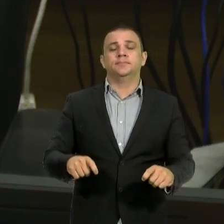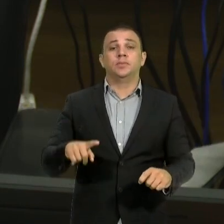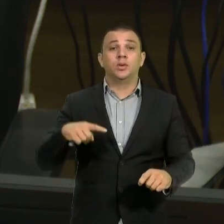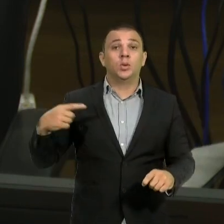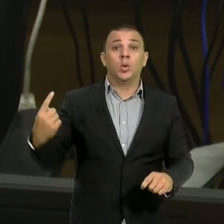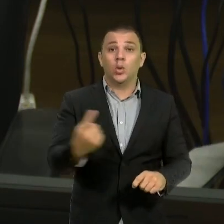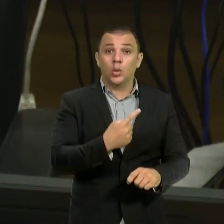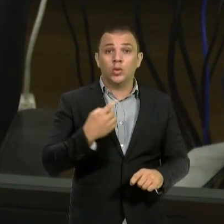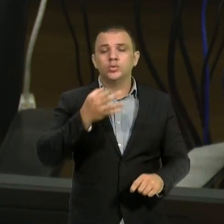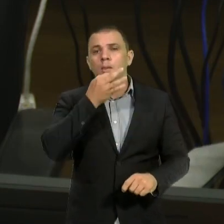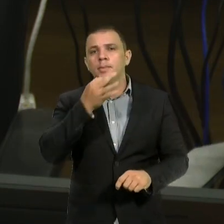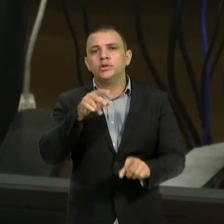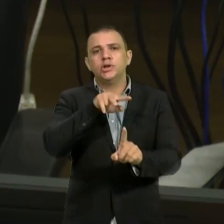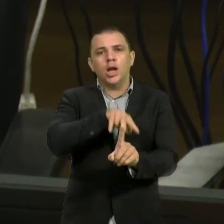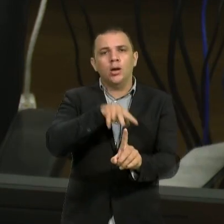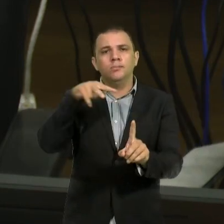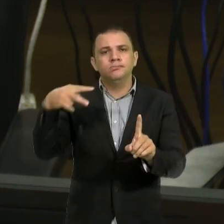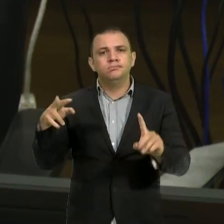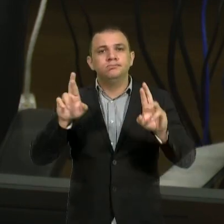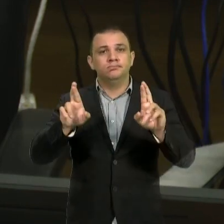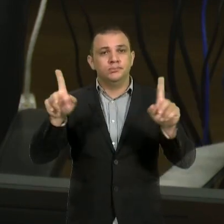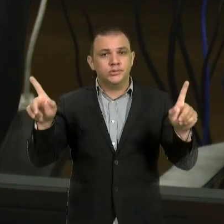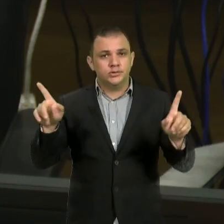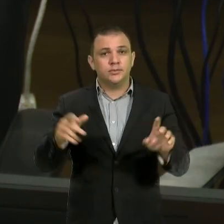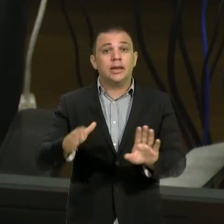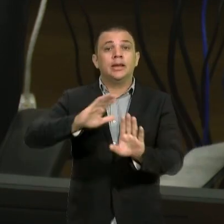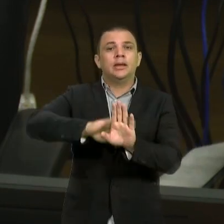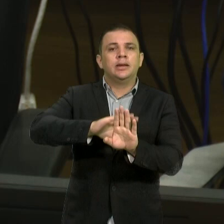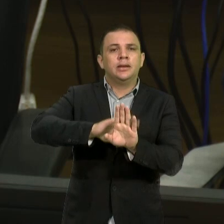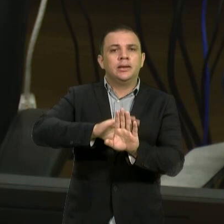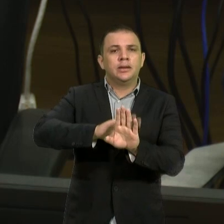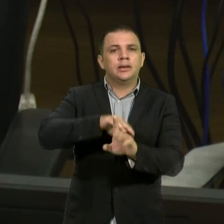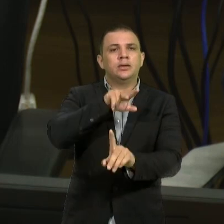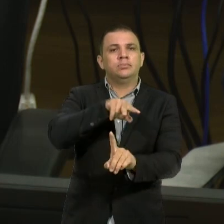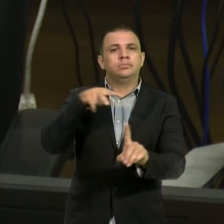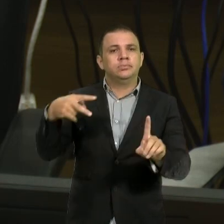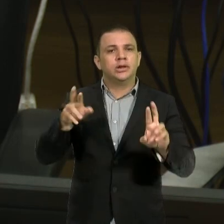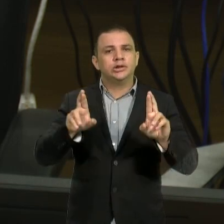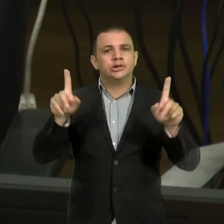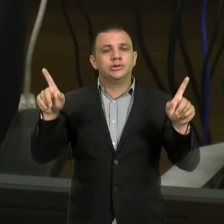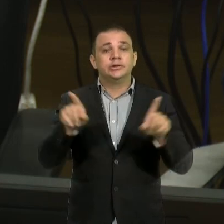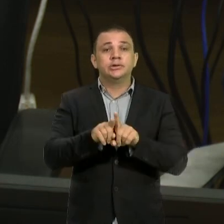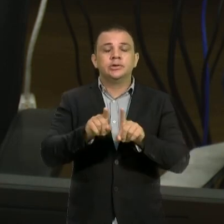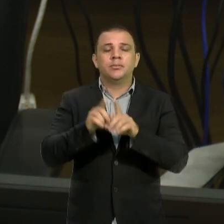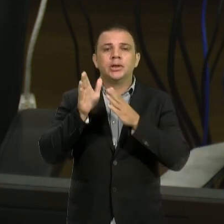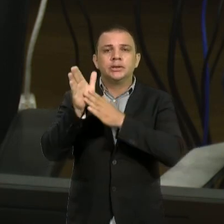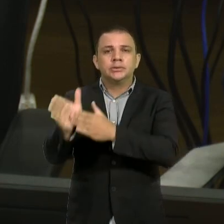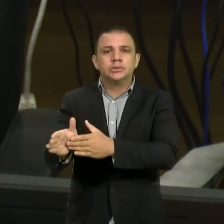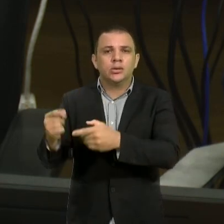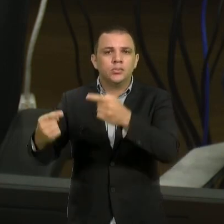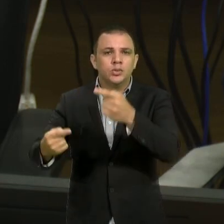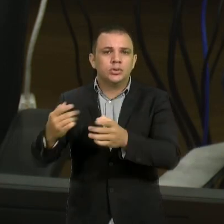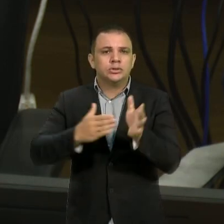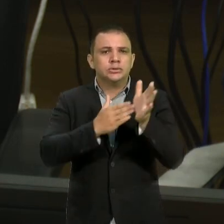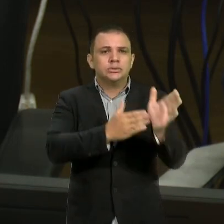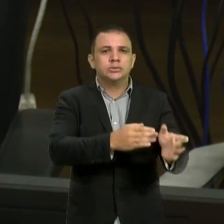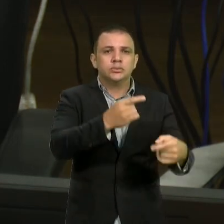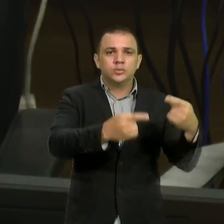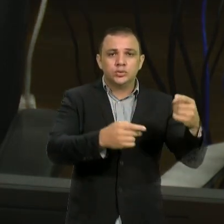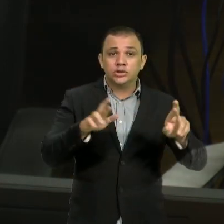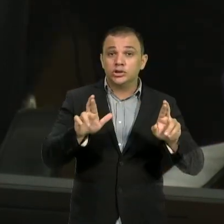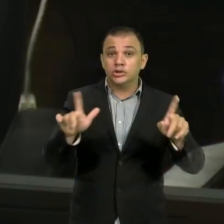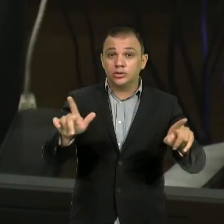nossos pontos de vista, ideologias e correntes políticas, consigamos